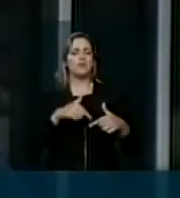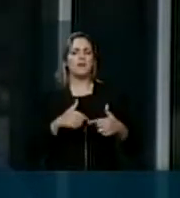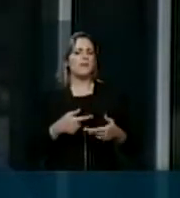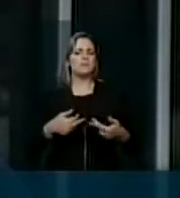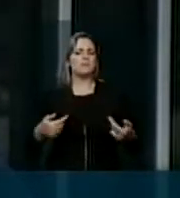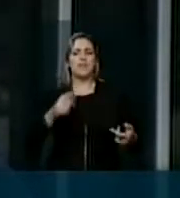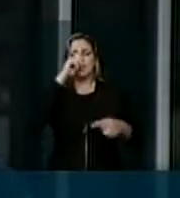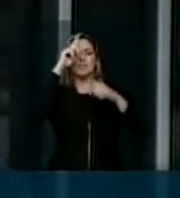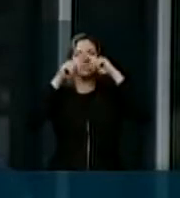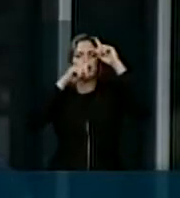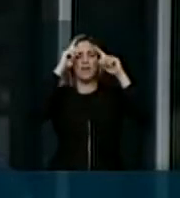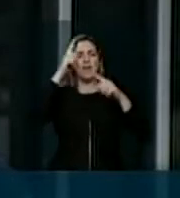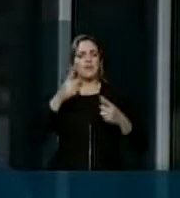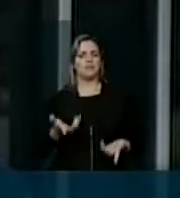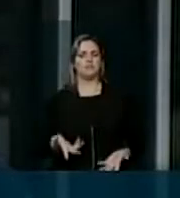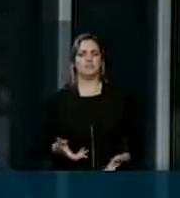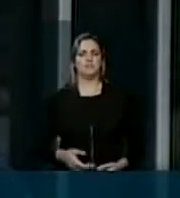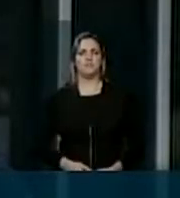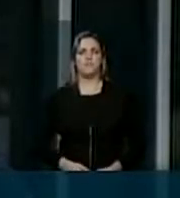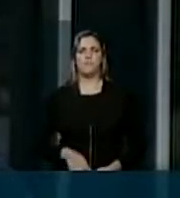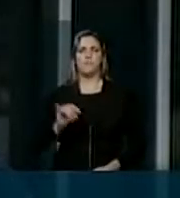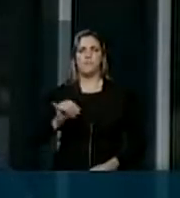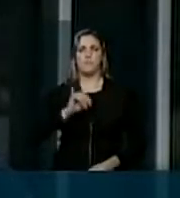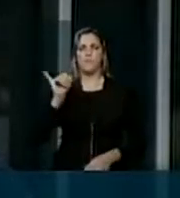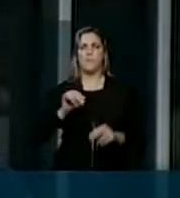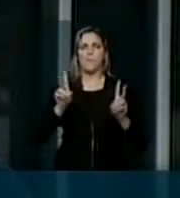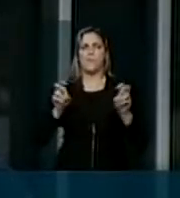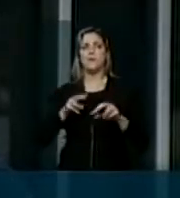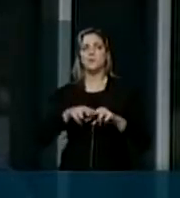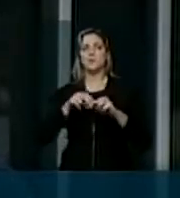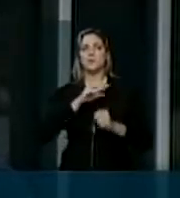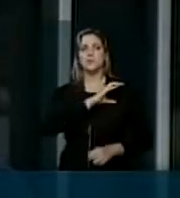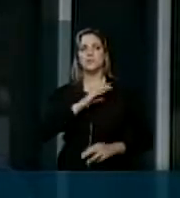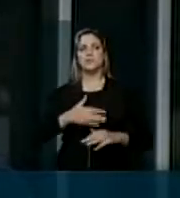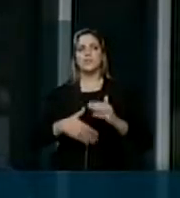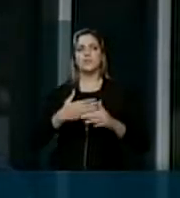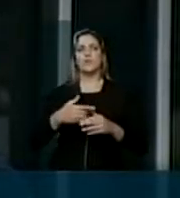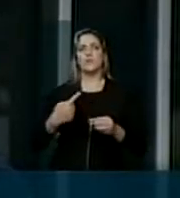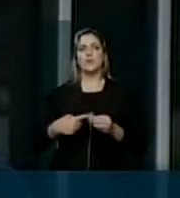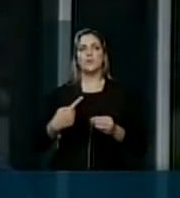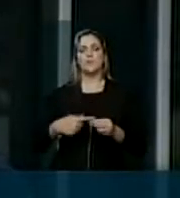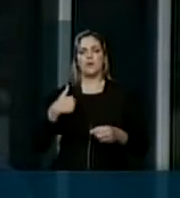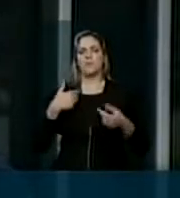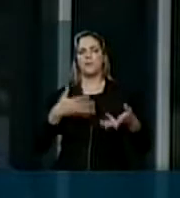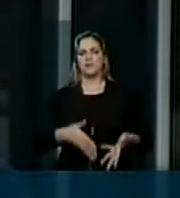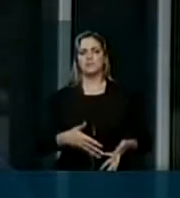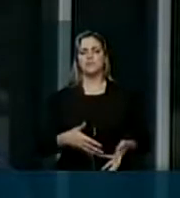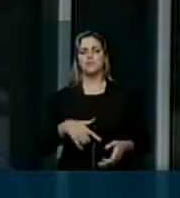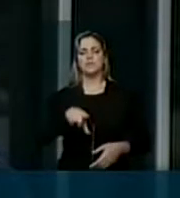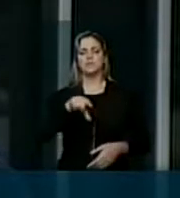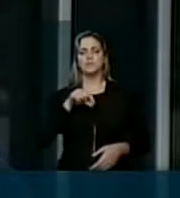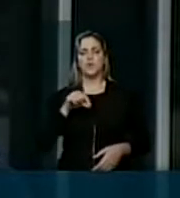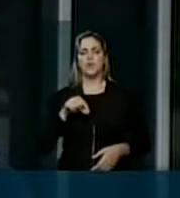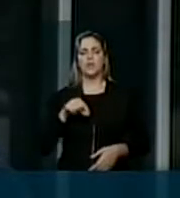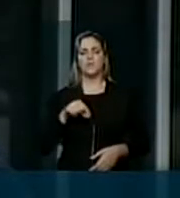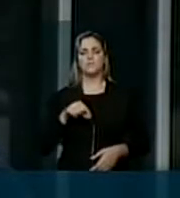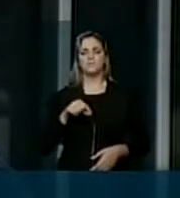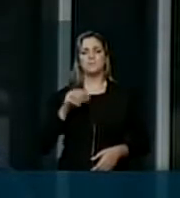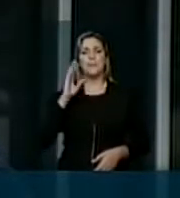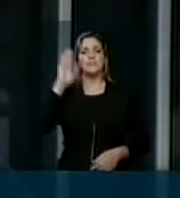história, cada vez mais privilegiando o transporte individual em detrimento do transporte público. Por que é que o governo, com